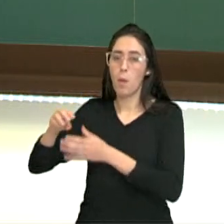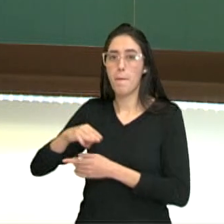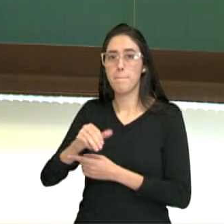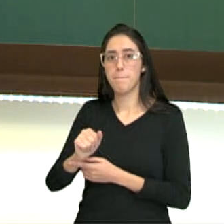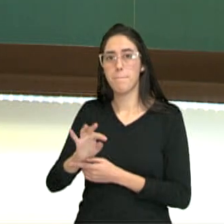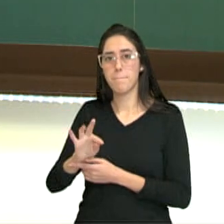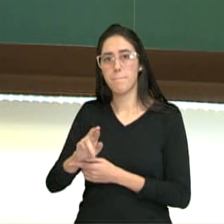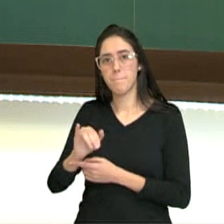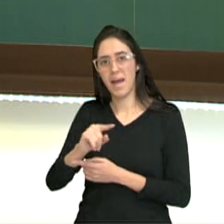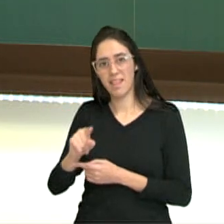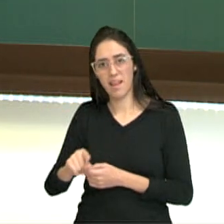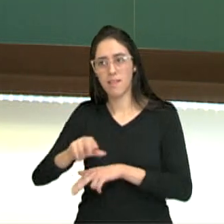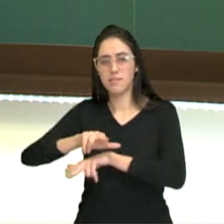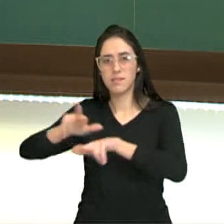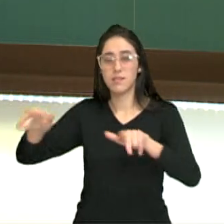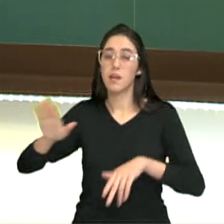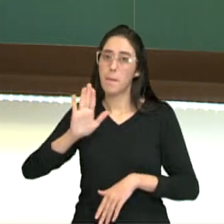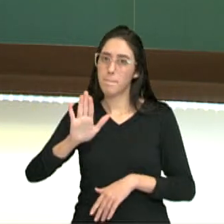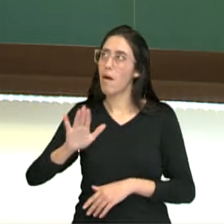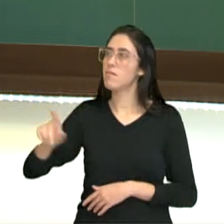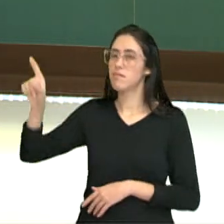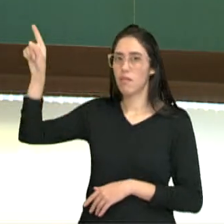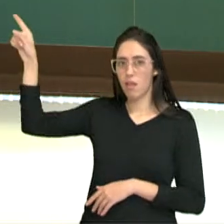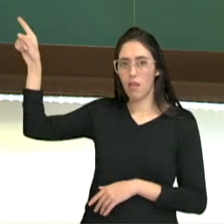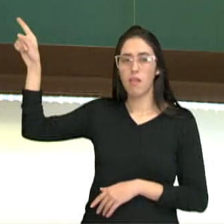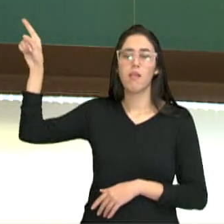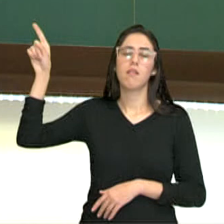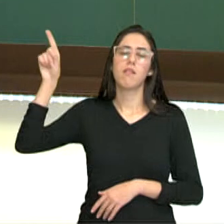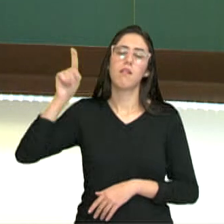numericamente, proporcionalmente, a matriz Tupi